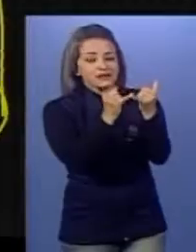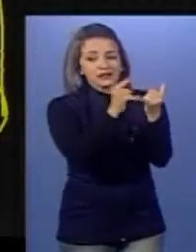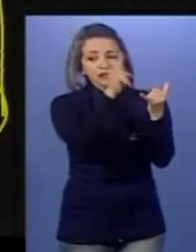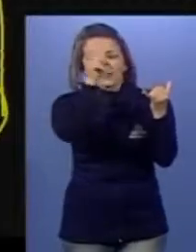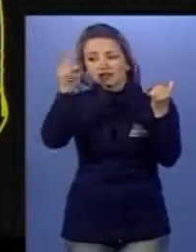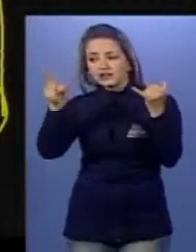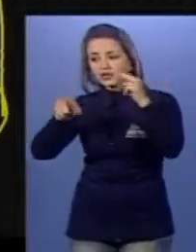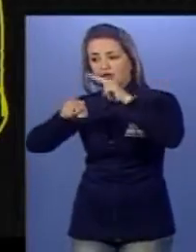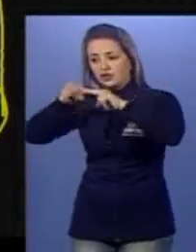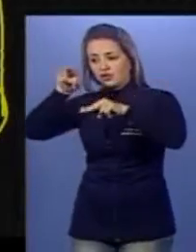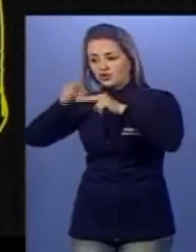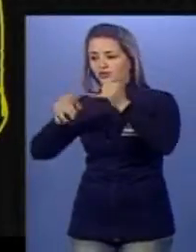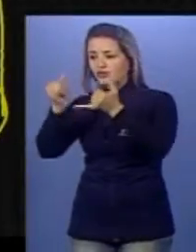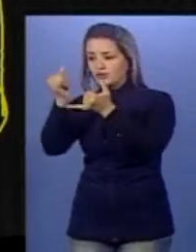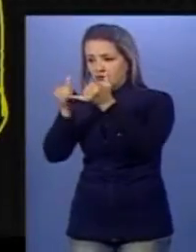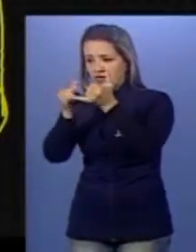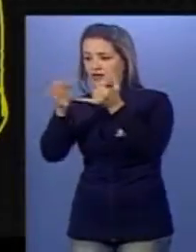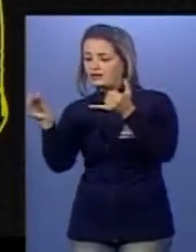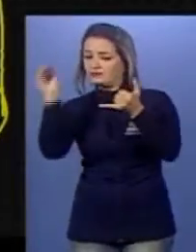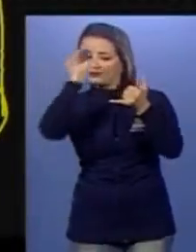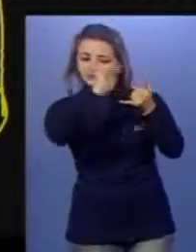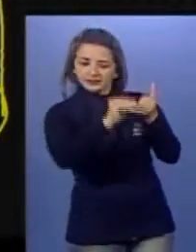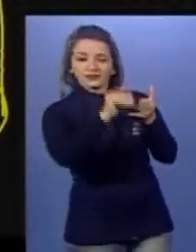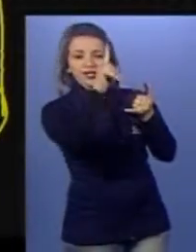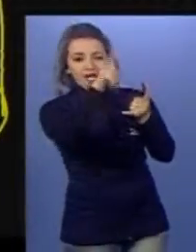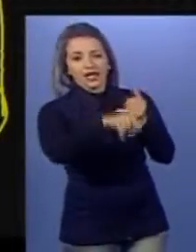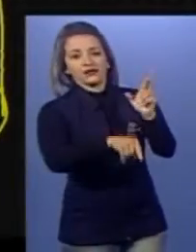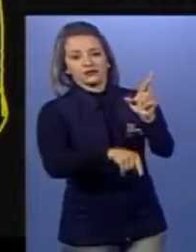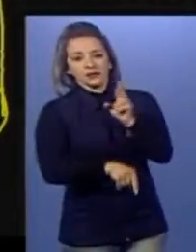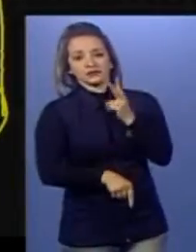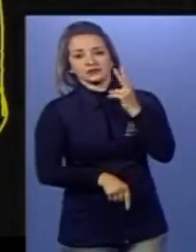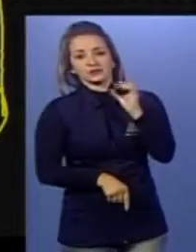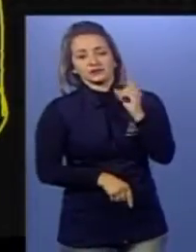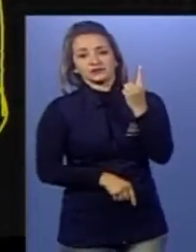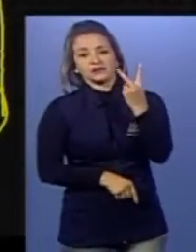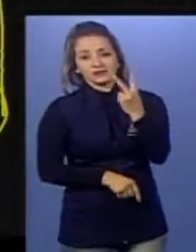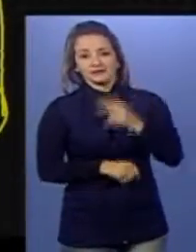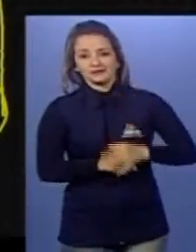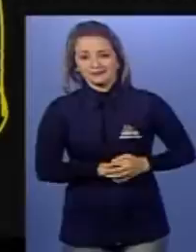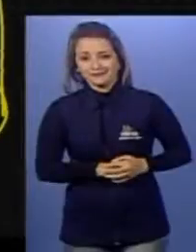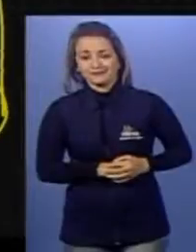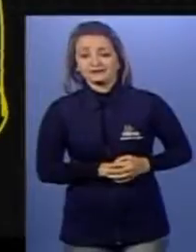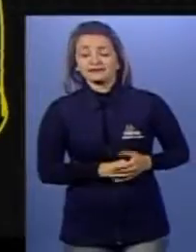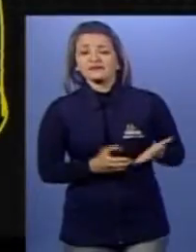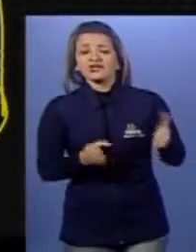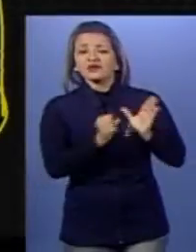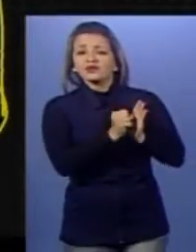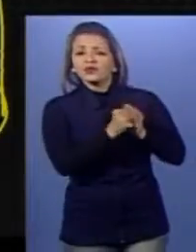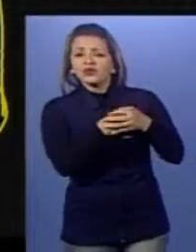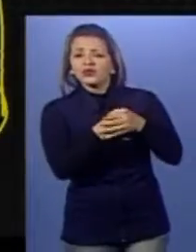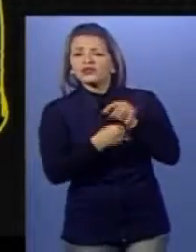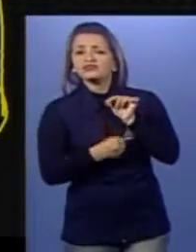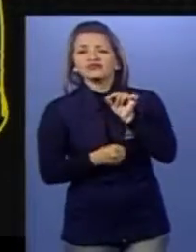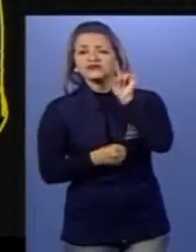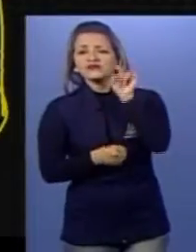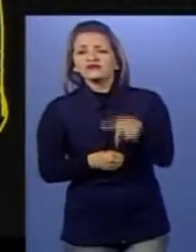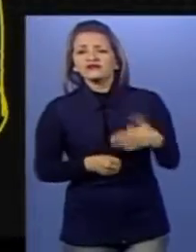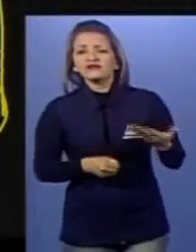junho então olhe lá junho quem mais o culto dessa coisa oculta